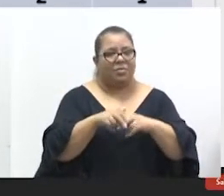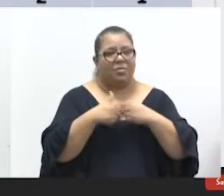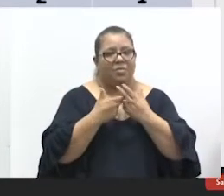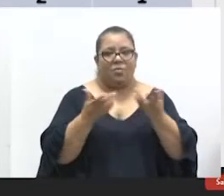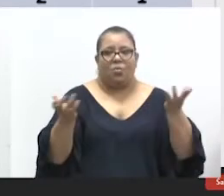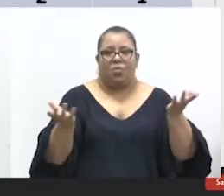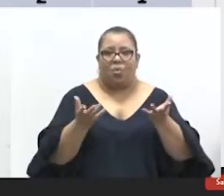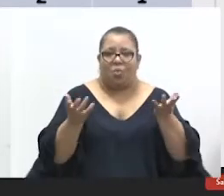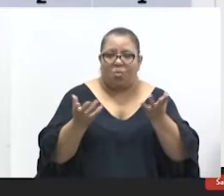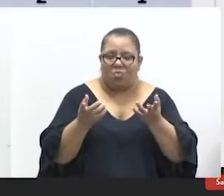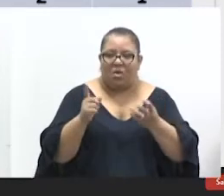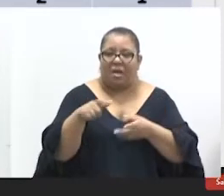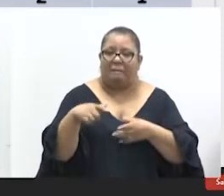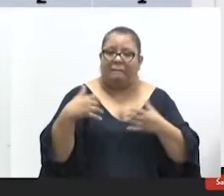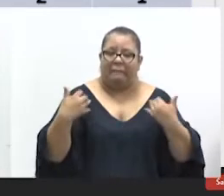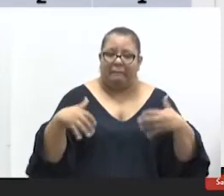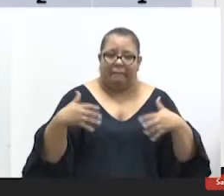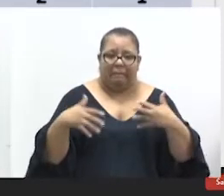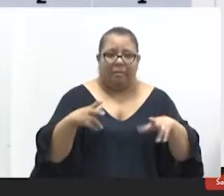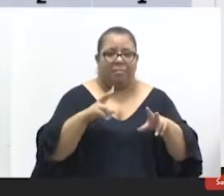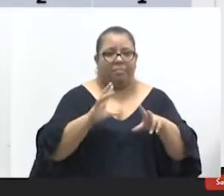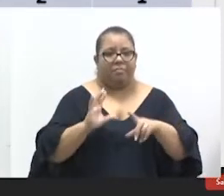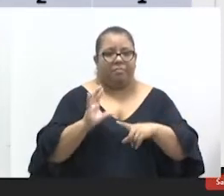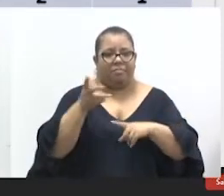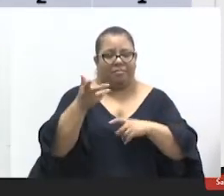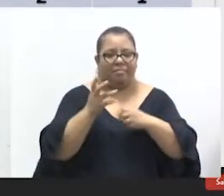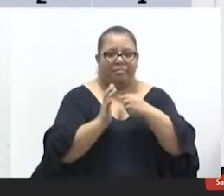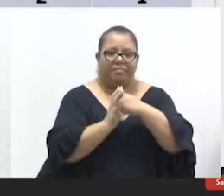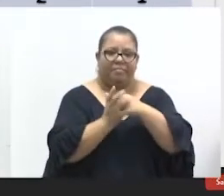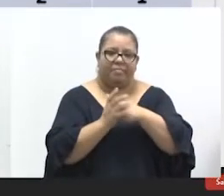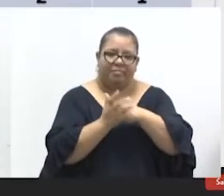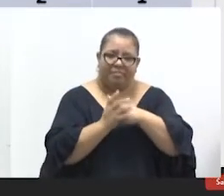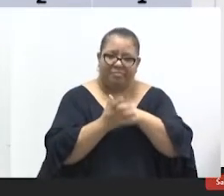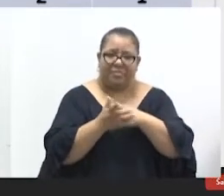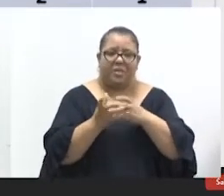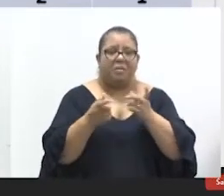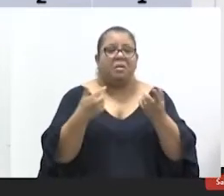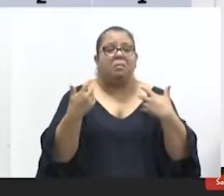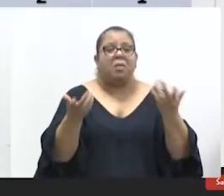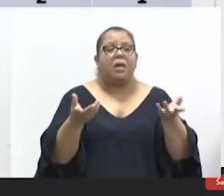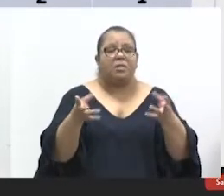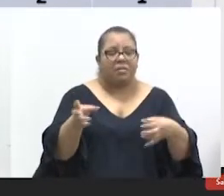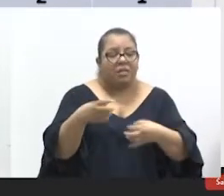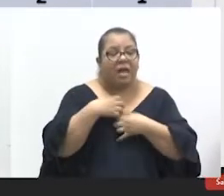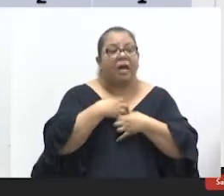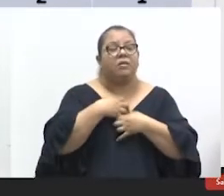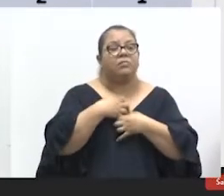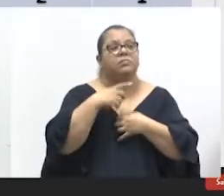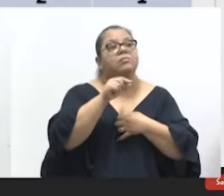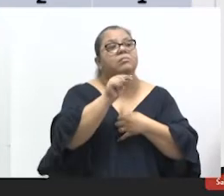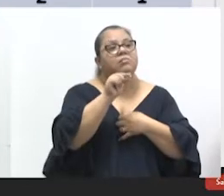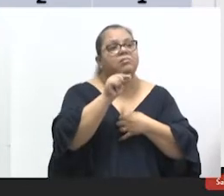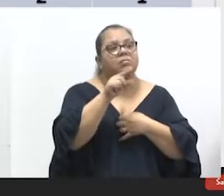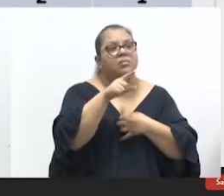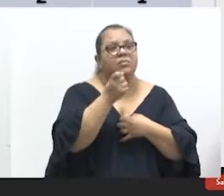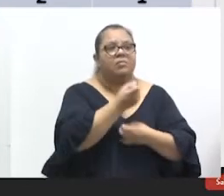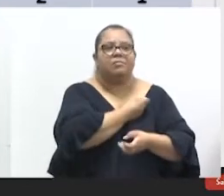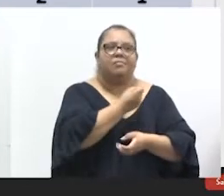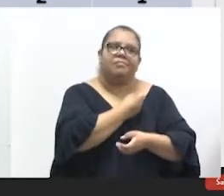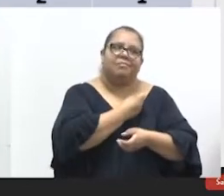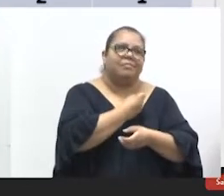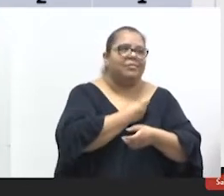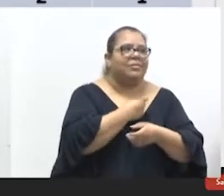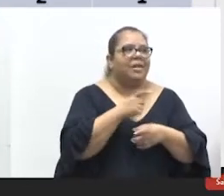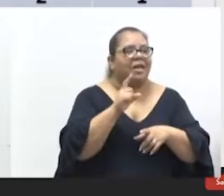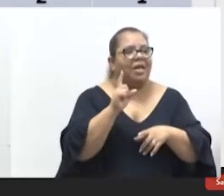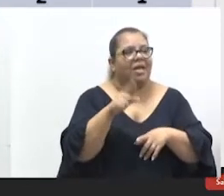digamos, né, calamidade pública que ocorreu. Qual é a nossa capacidade de resposta e o impacto que isso dá nas outras linhas de